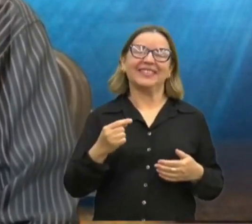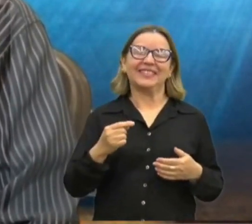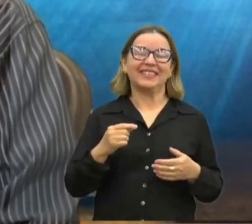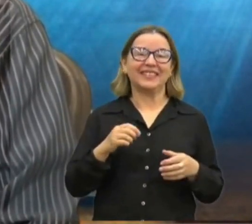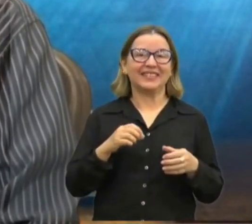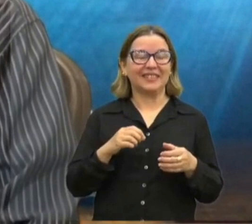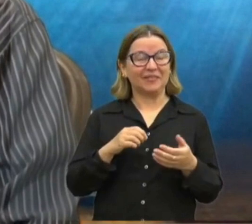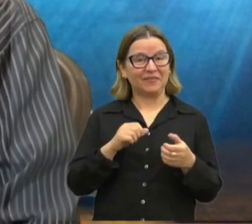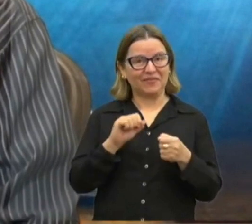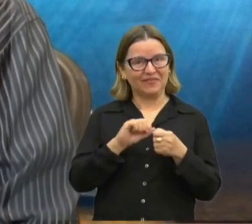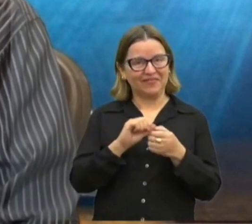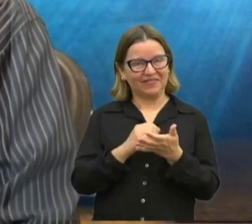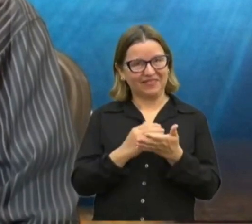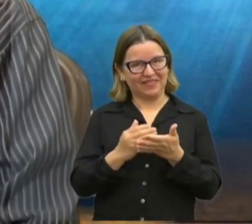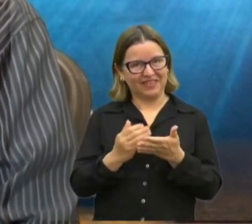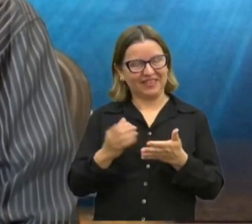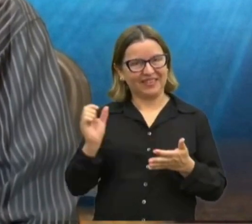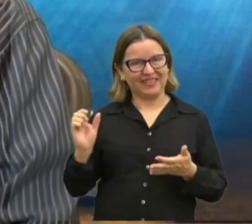nesta noite.